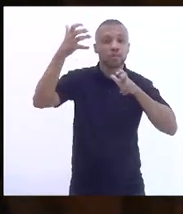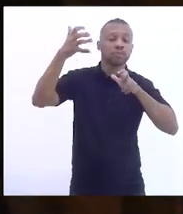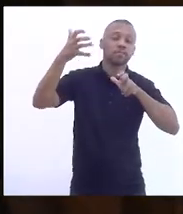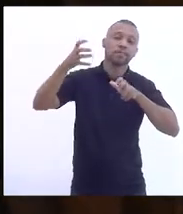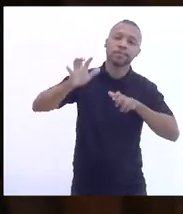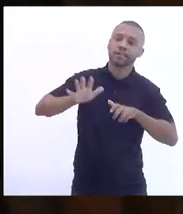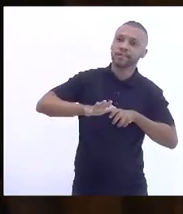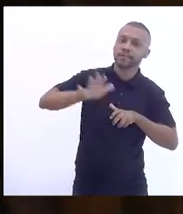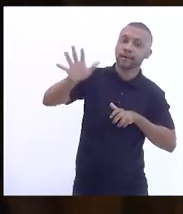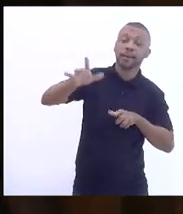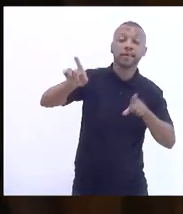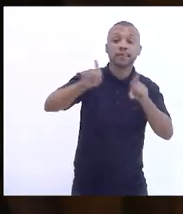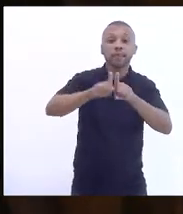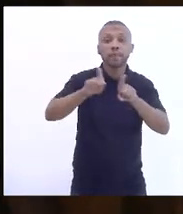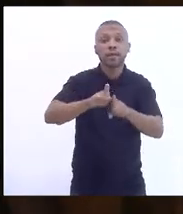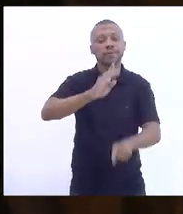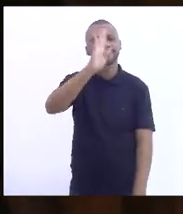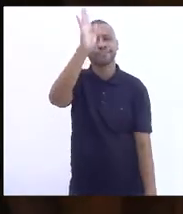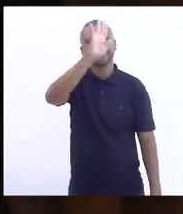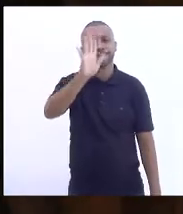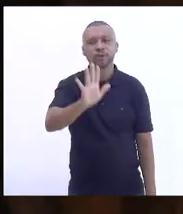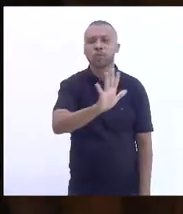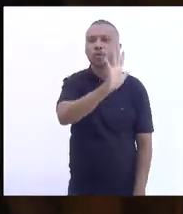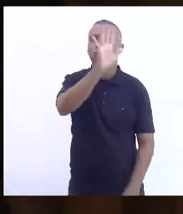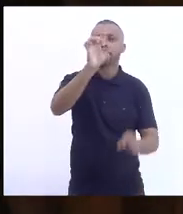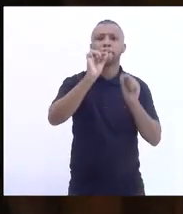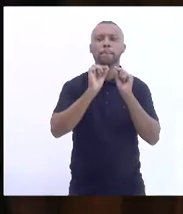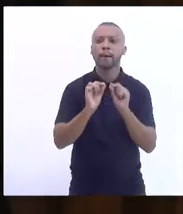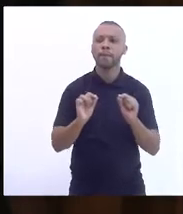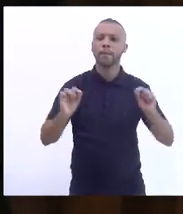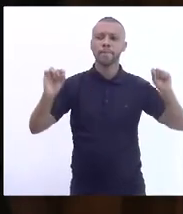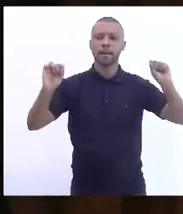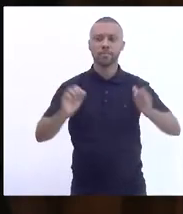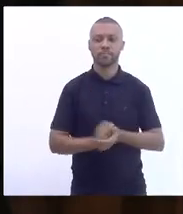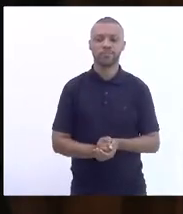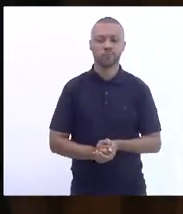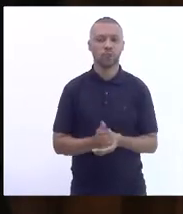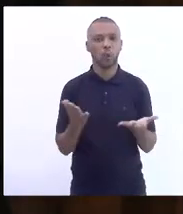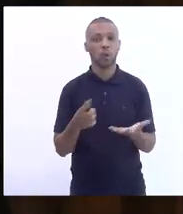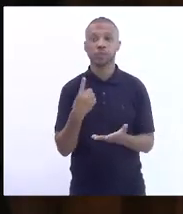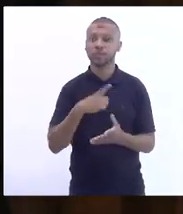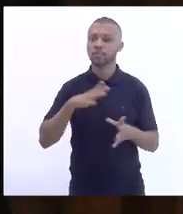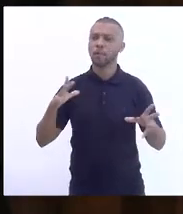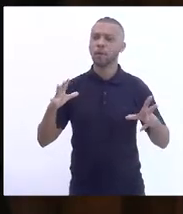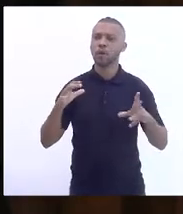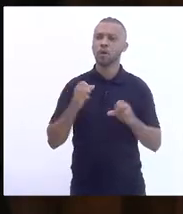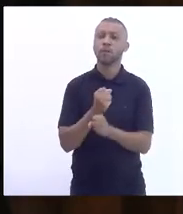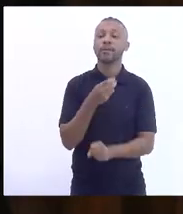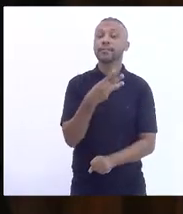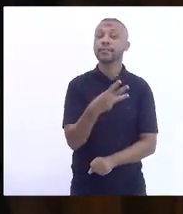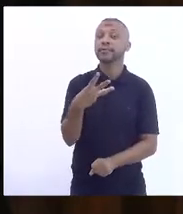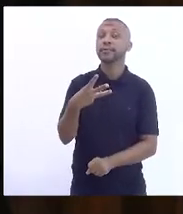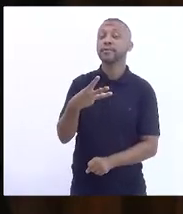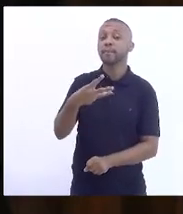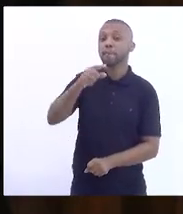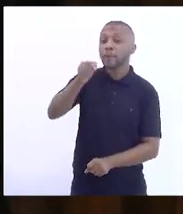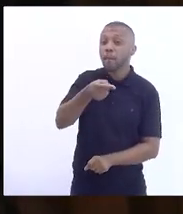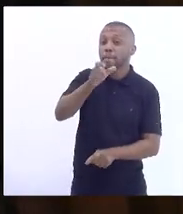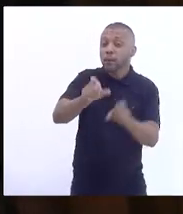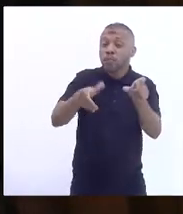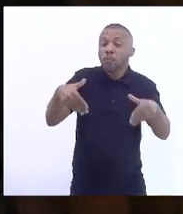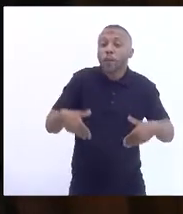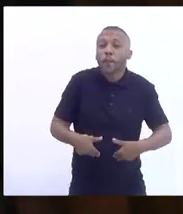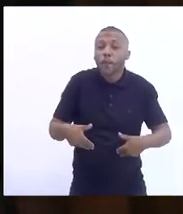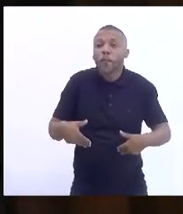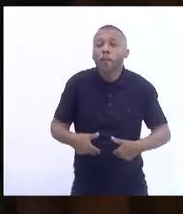favela e a situação do país nosso país hoje nós temos 33 mil pessoas com fome no nosso país